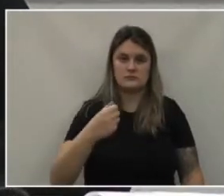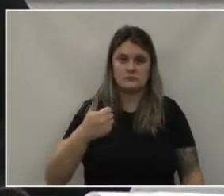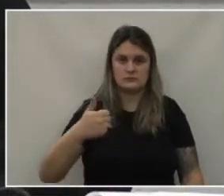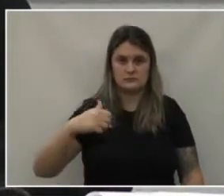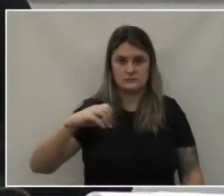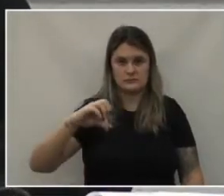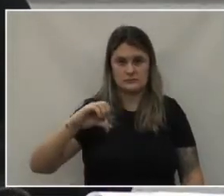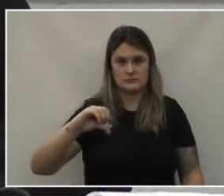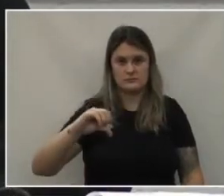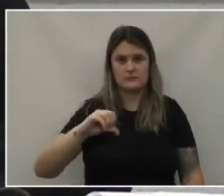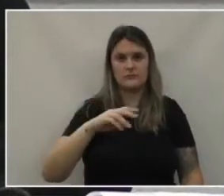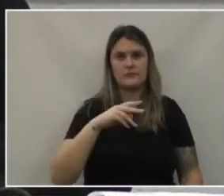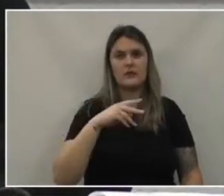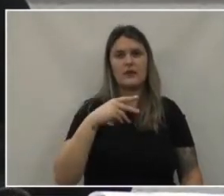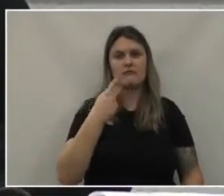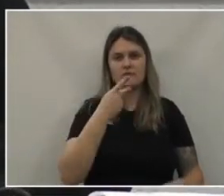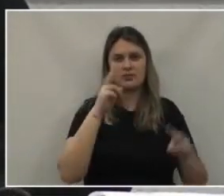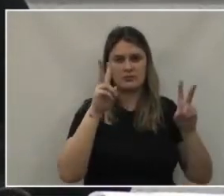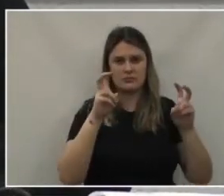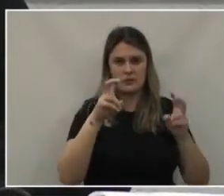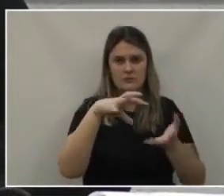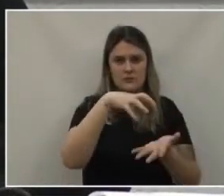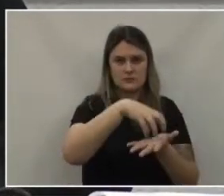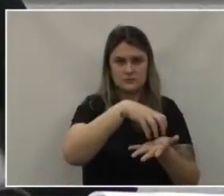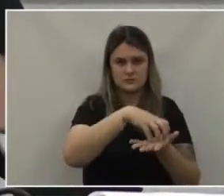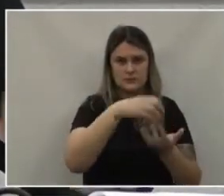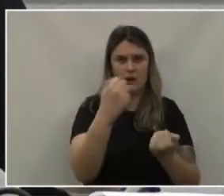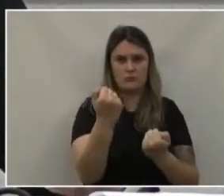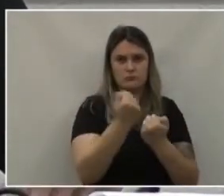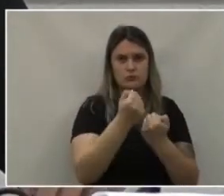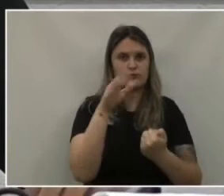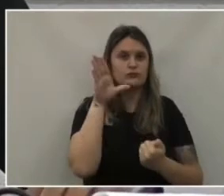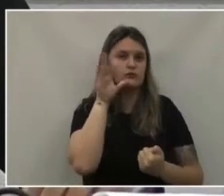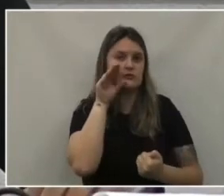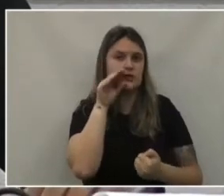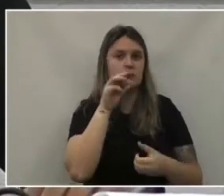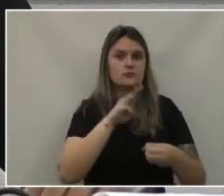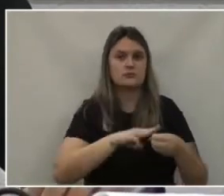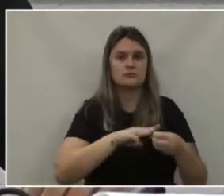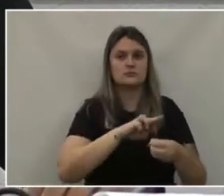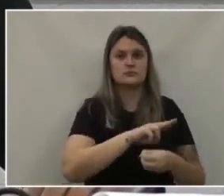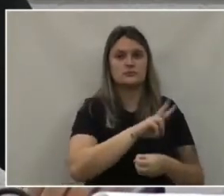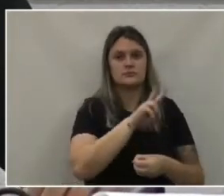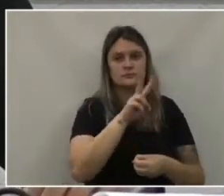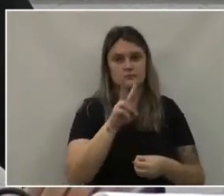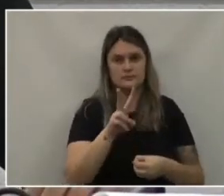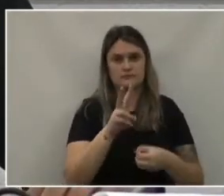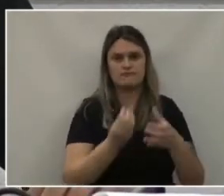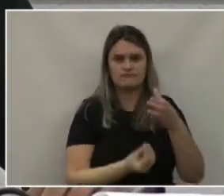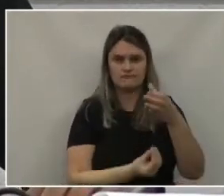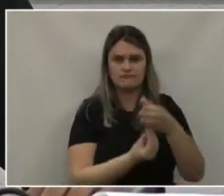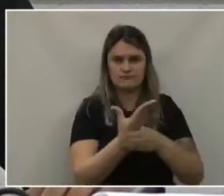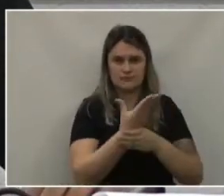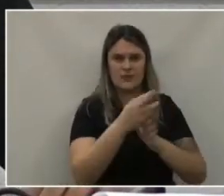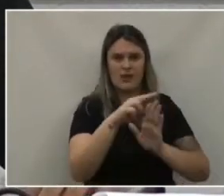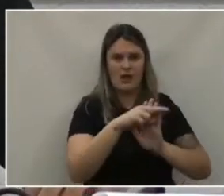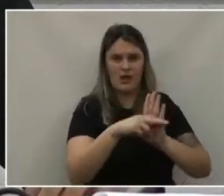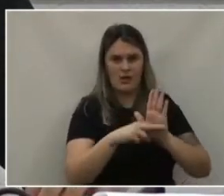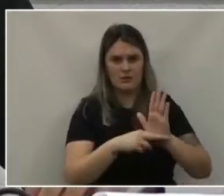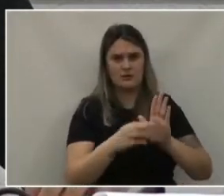34/2019. Dispõe sobre o Instituto de Assistência dos Servidores do Município de União da Vitória. Cria